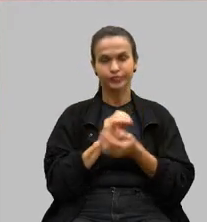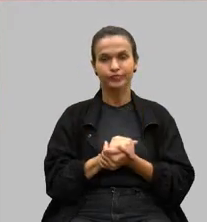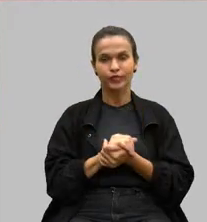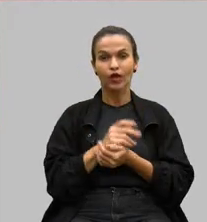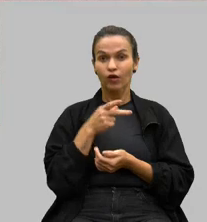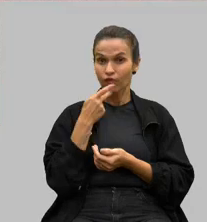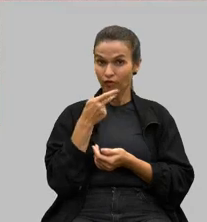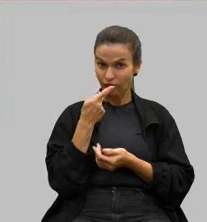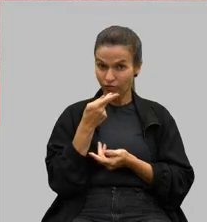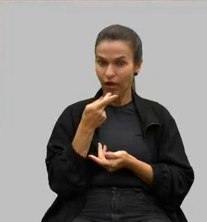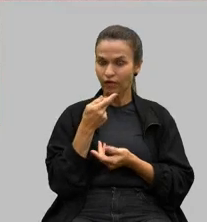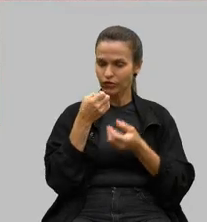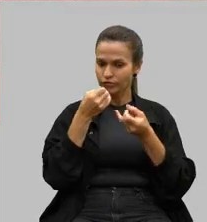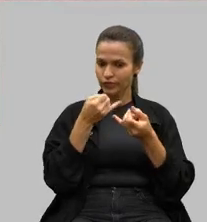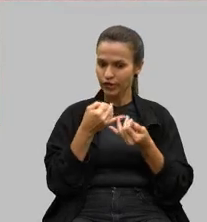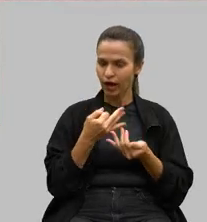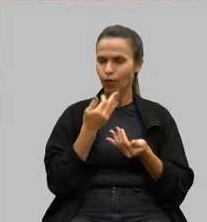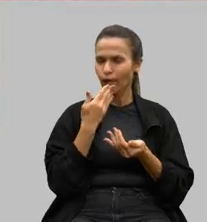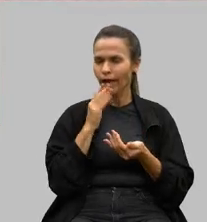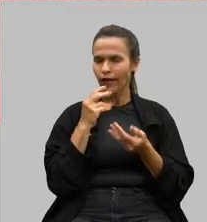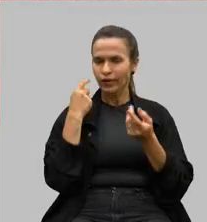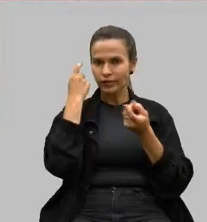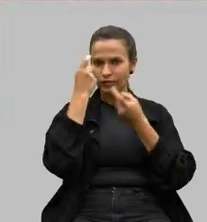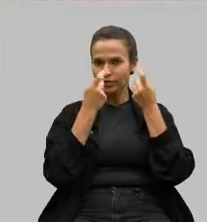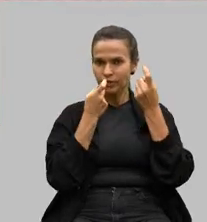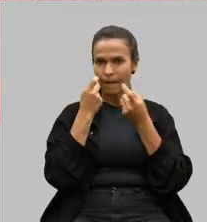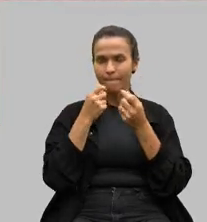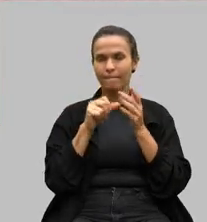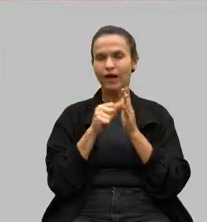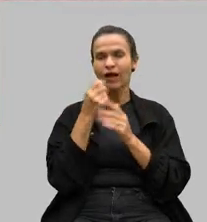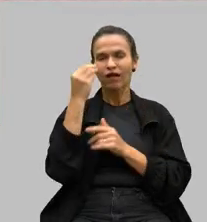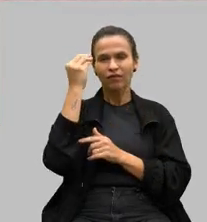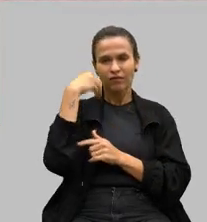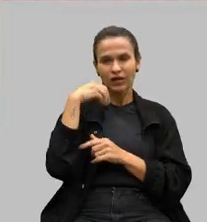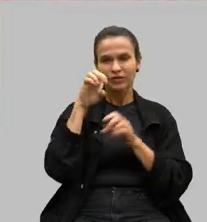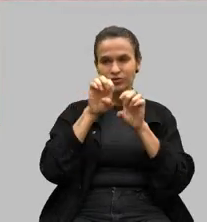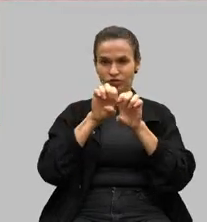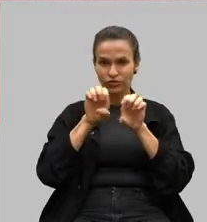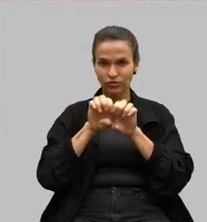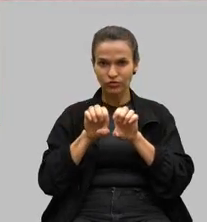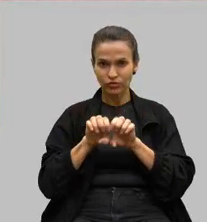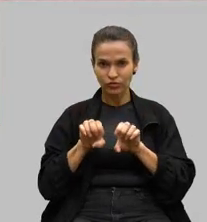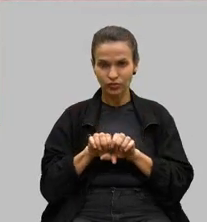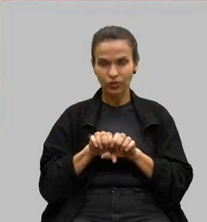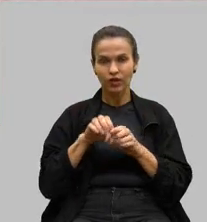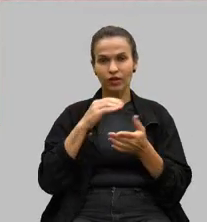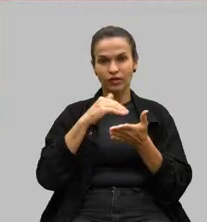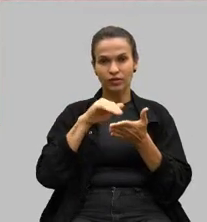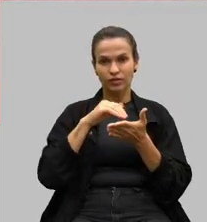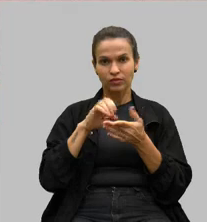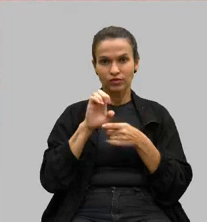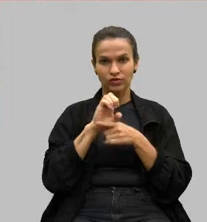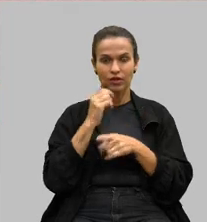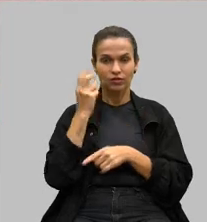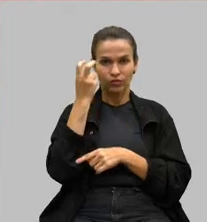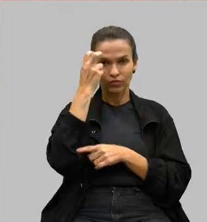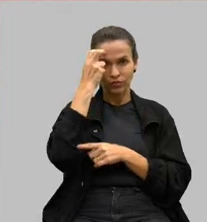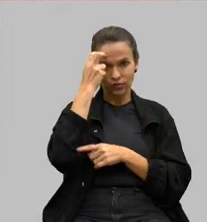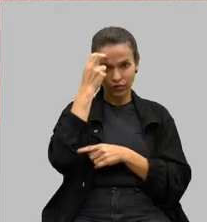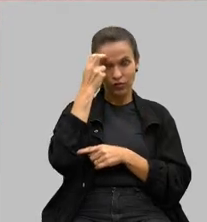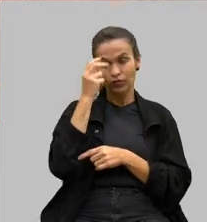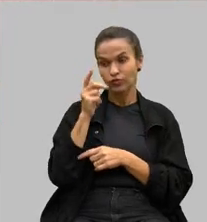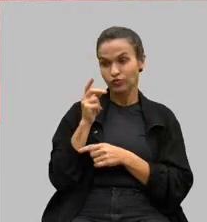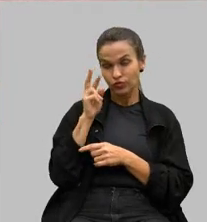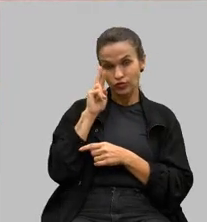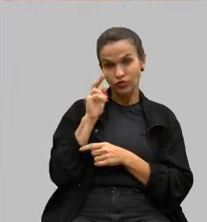dessas preocupações né primeiro é da própria fragilidade da estrutura da Secretaria de Estado da cultura o senhor disse